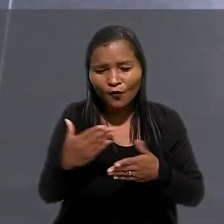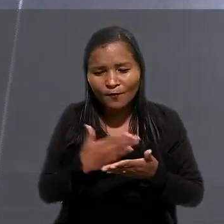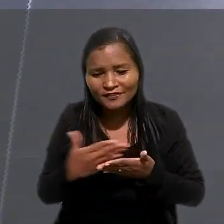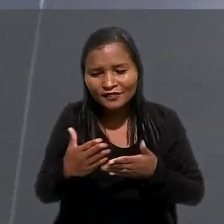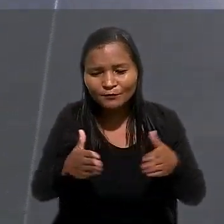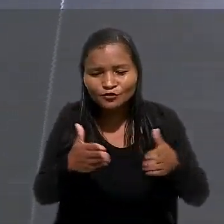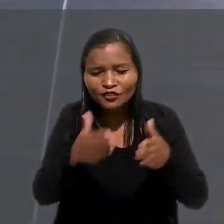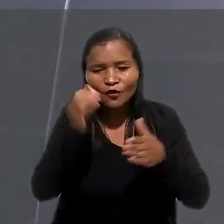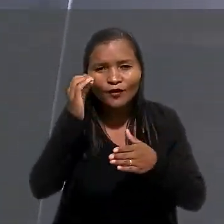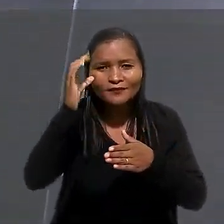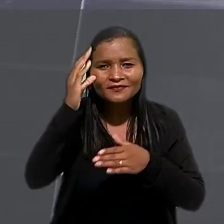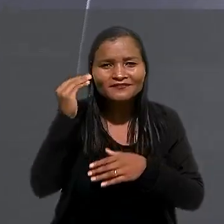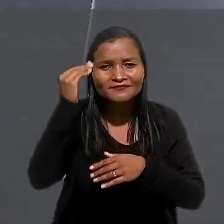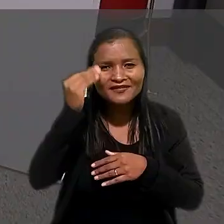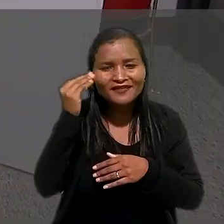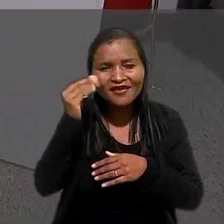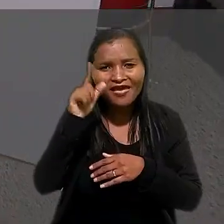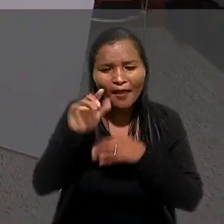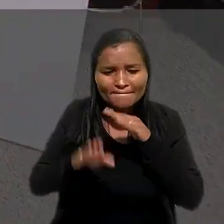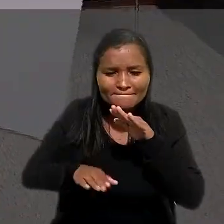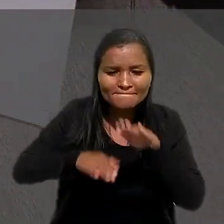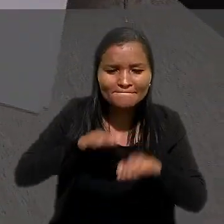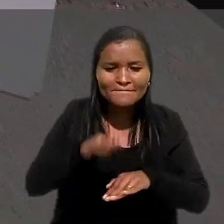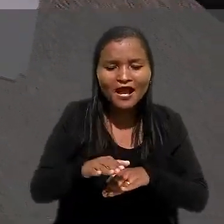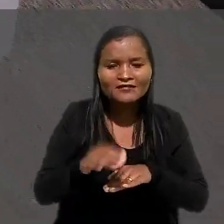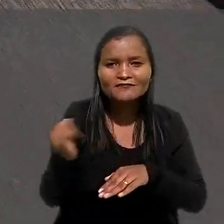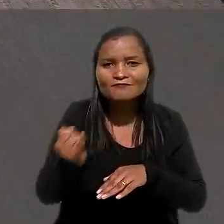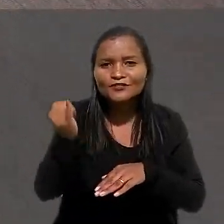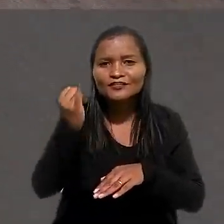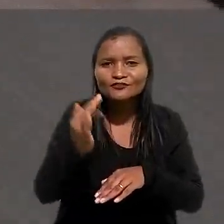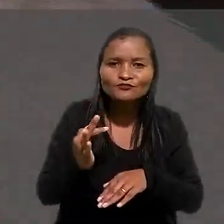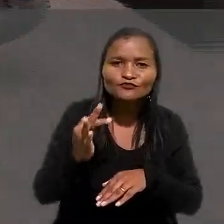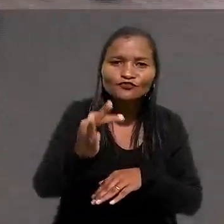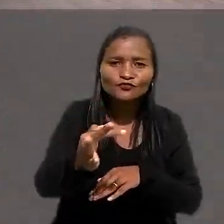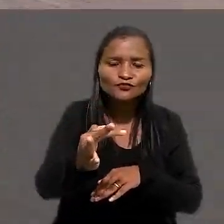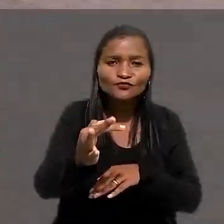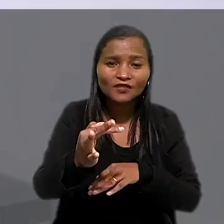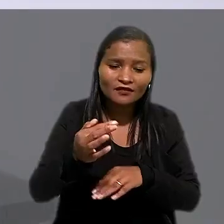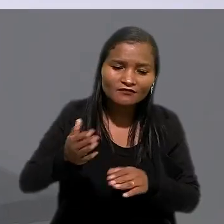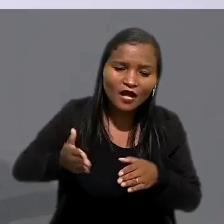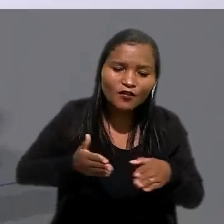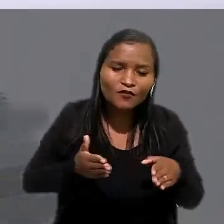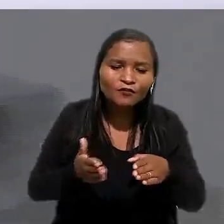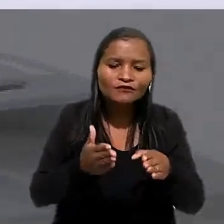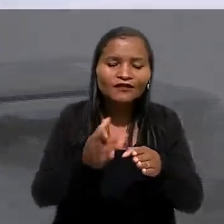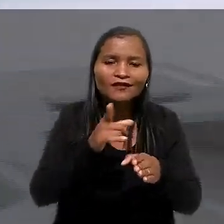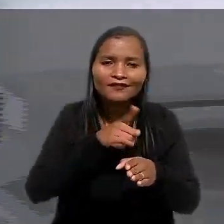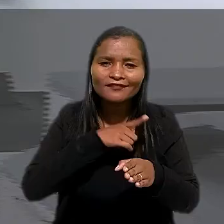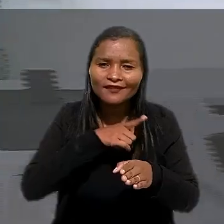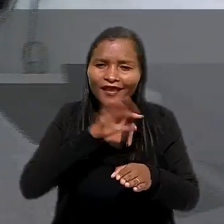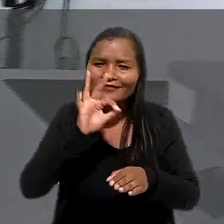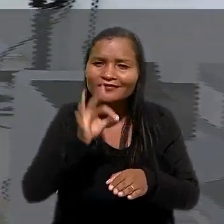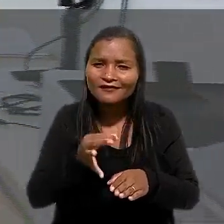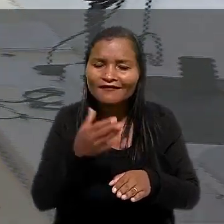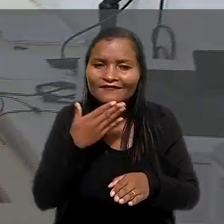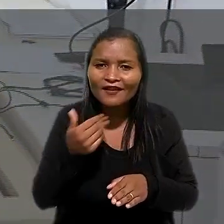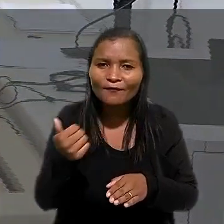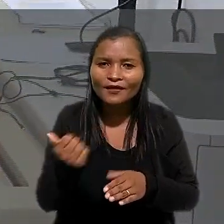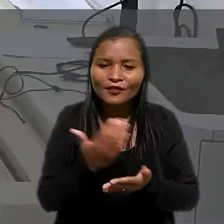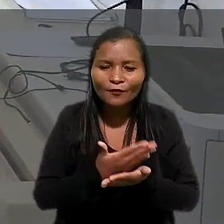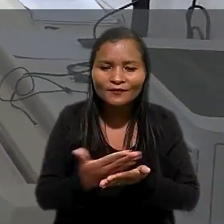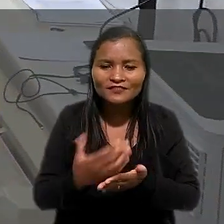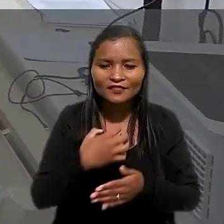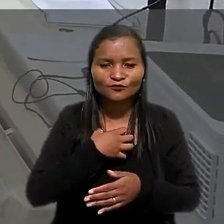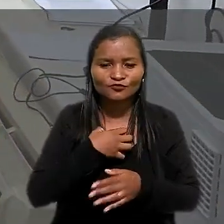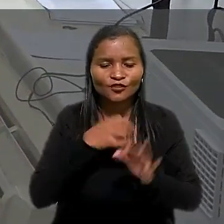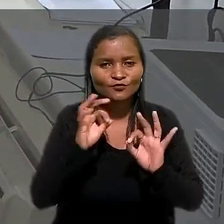jornada de conhecimento e experiência. É dar um passo importante em direção ao futuro. E, ao longo do caminho, ter a certeza de que